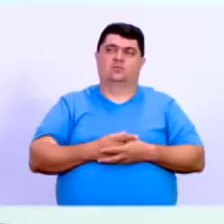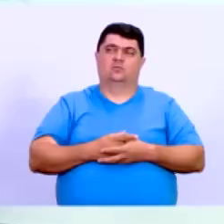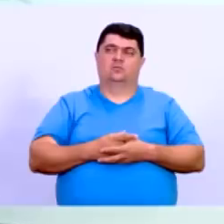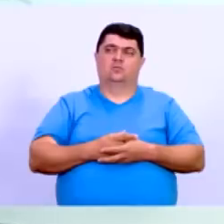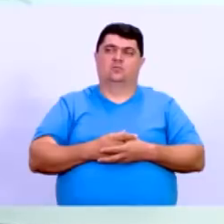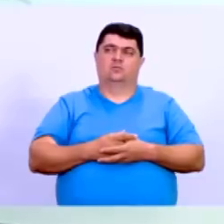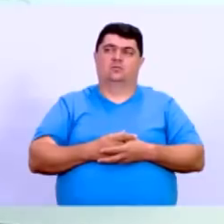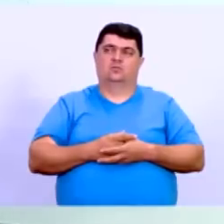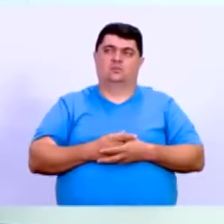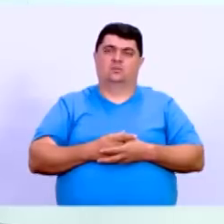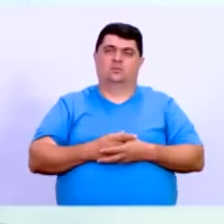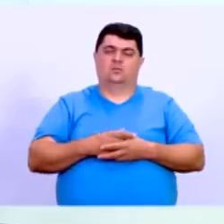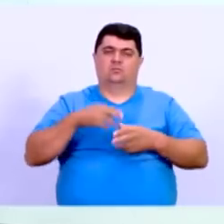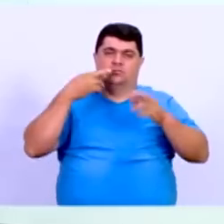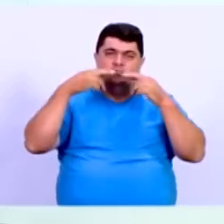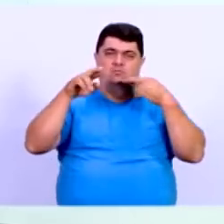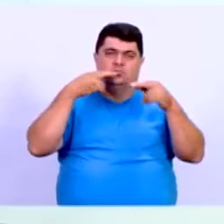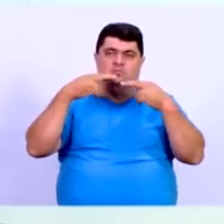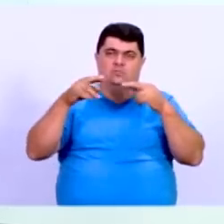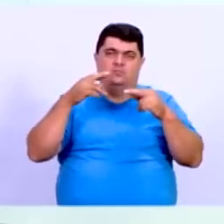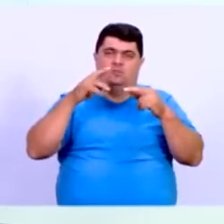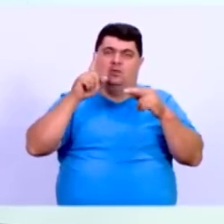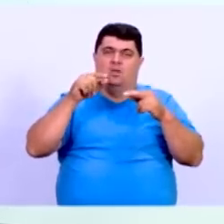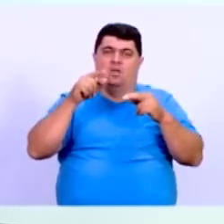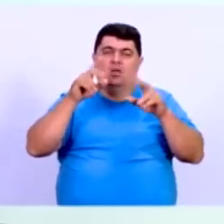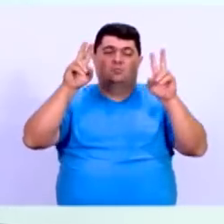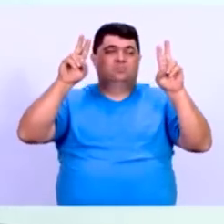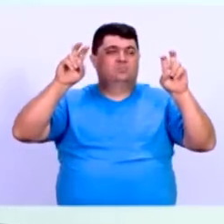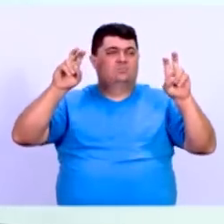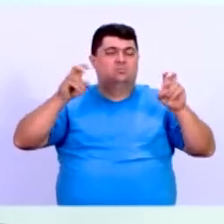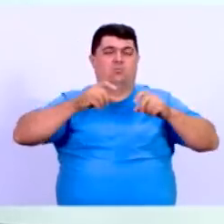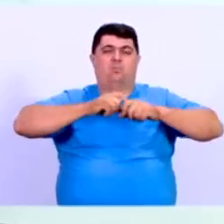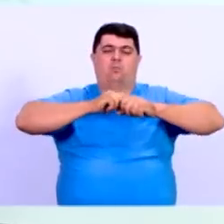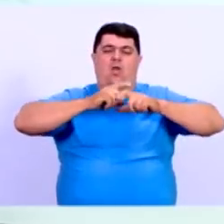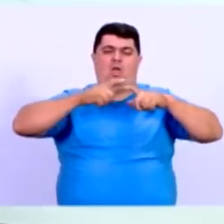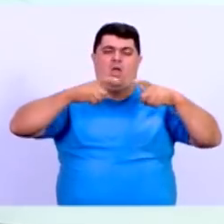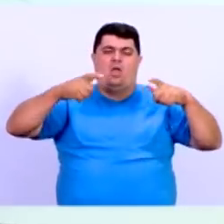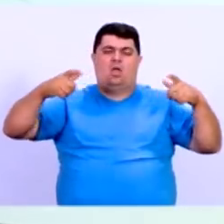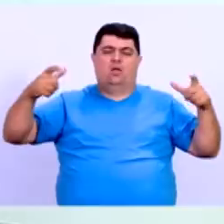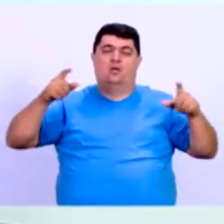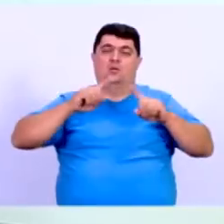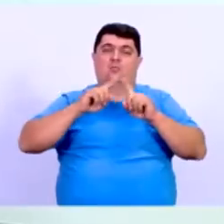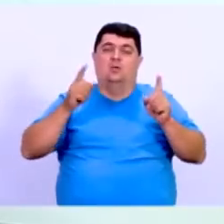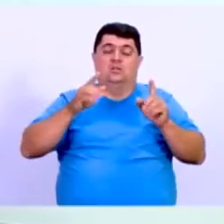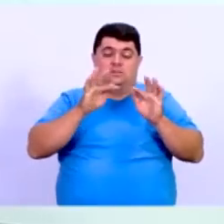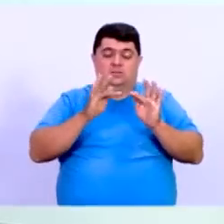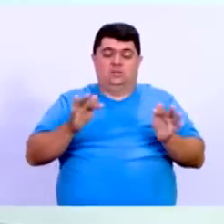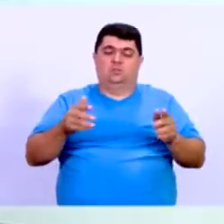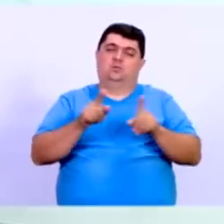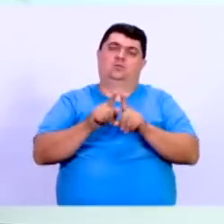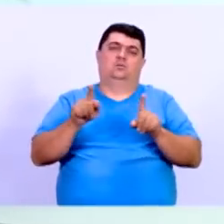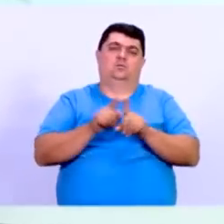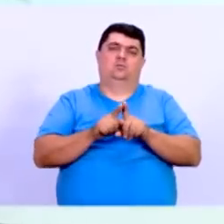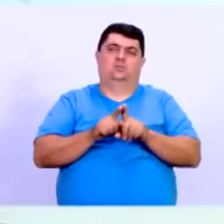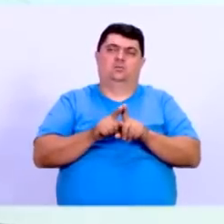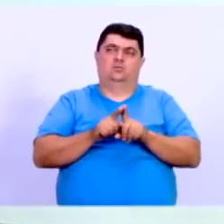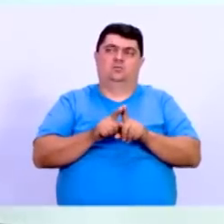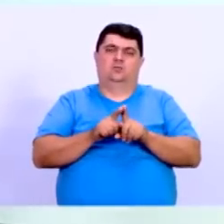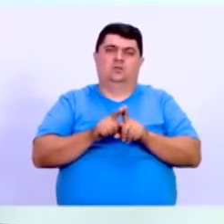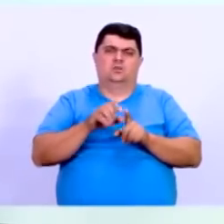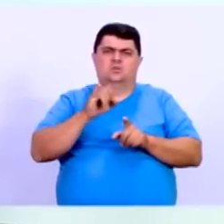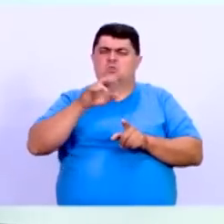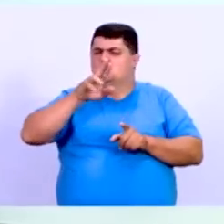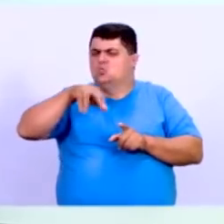olha só. Redes de computadores é um assunto muito amplo, mas ao mesmo tempo é simples, tá? Para quem